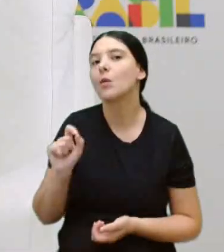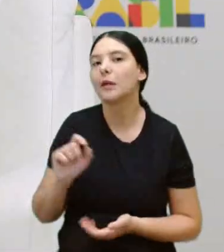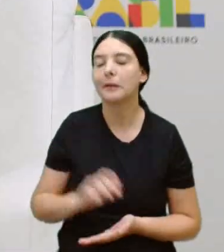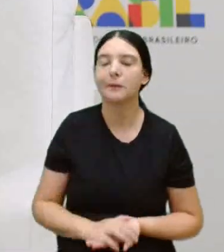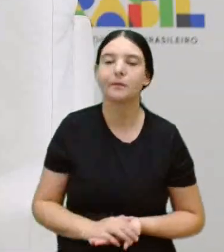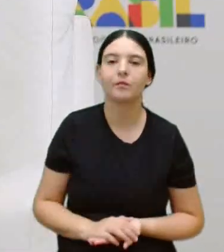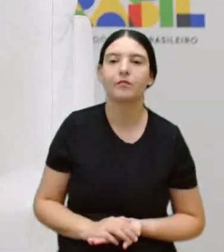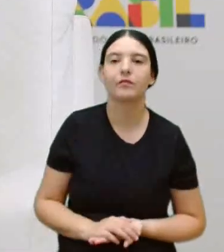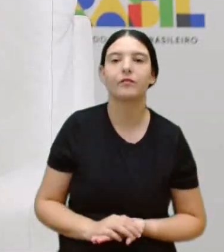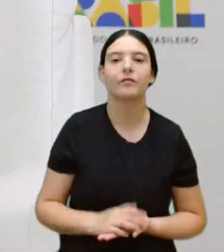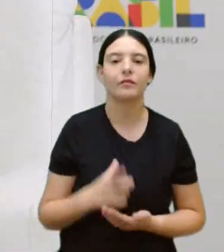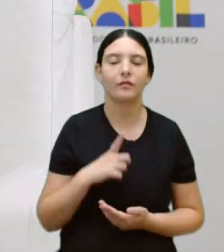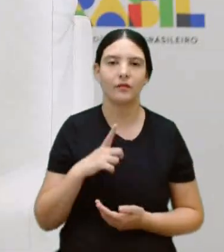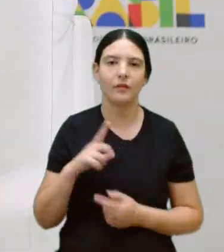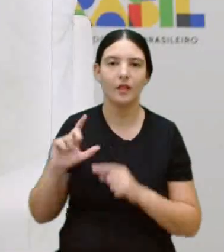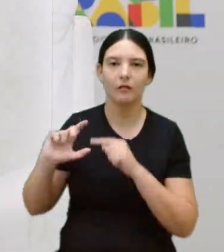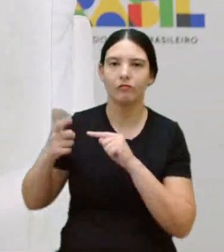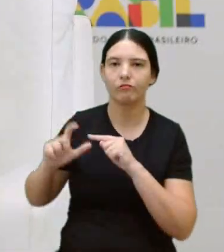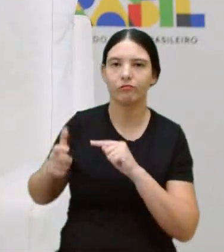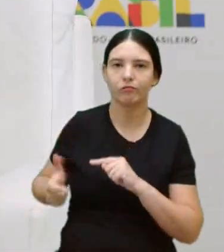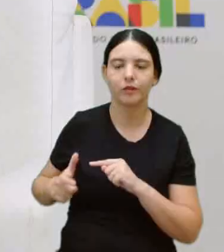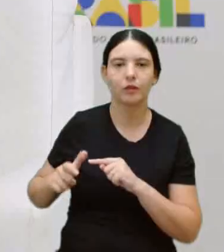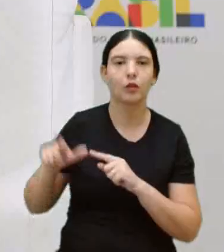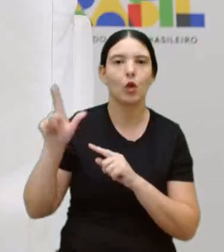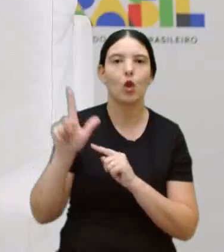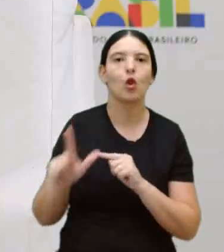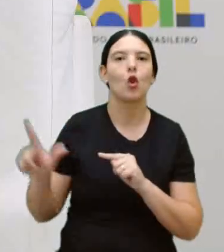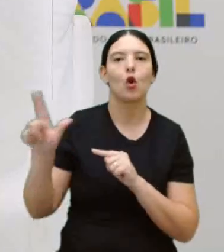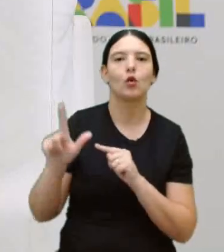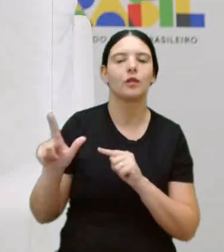por algoritmo, um tipo de lógica. Calcula.